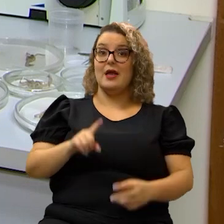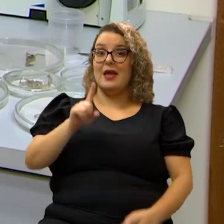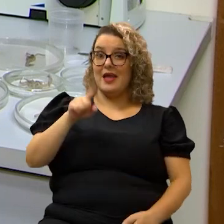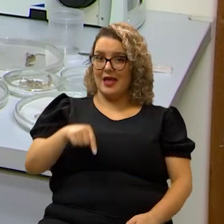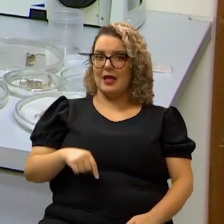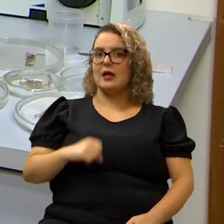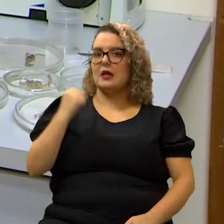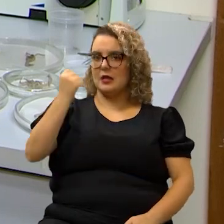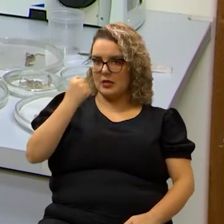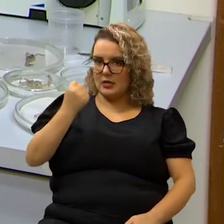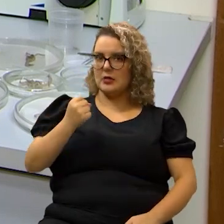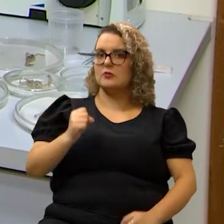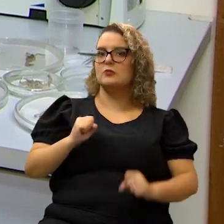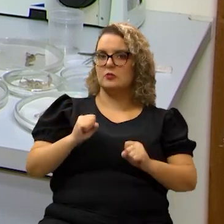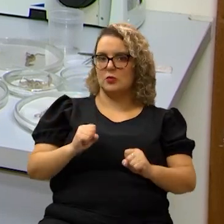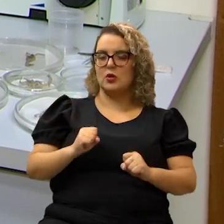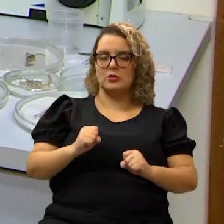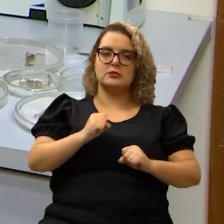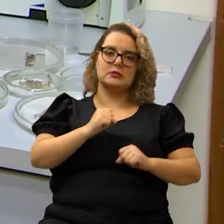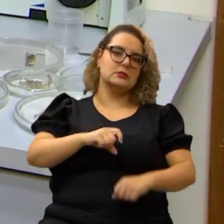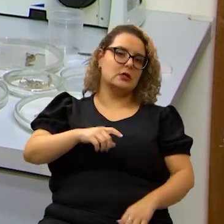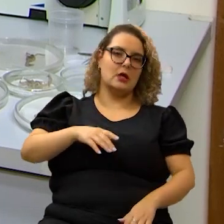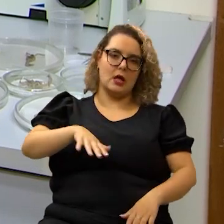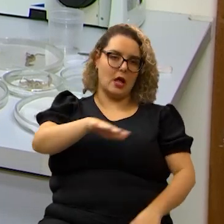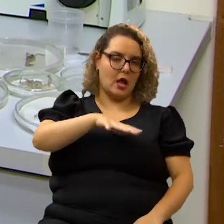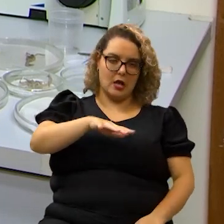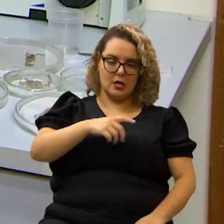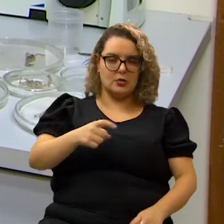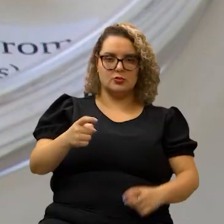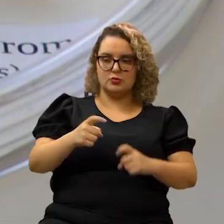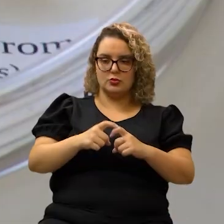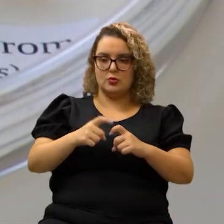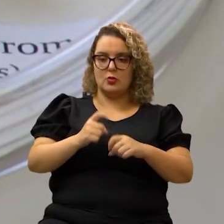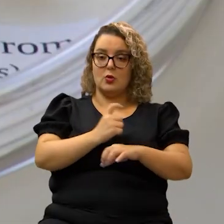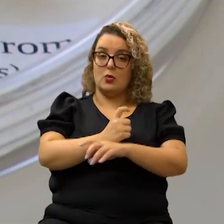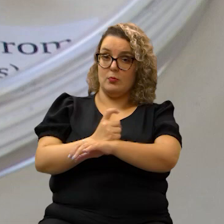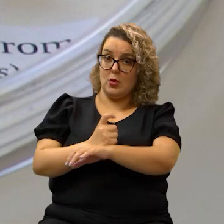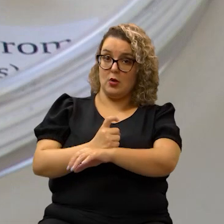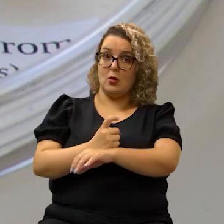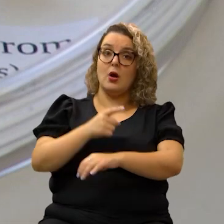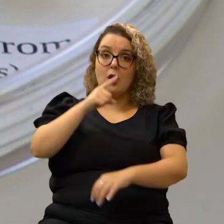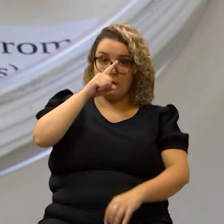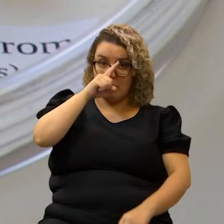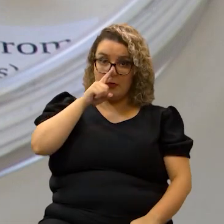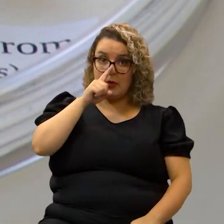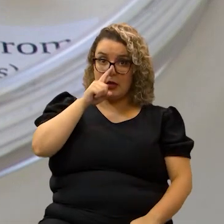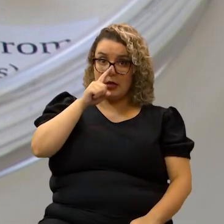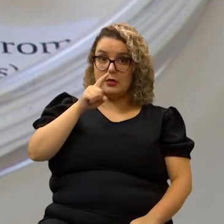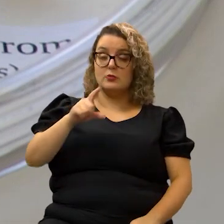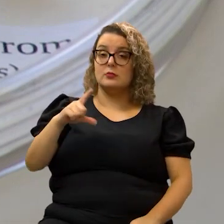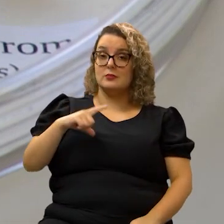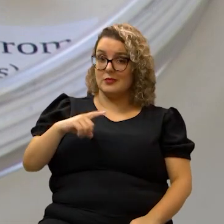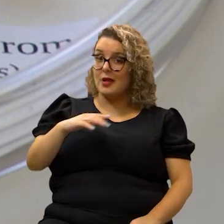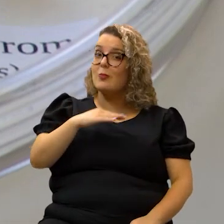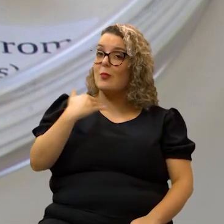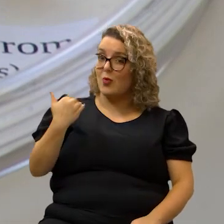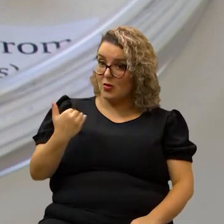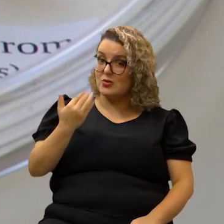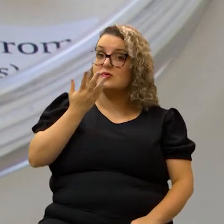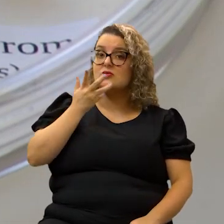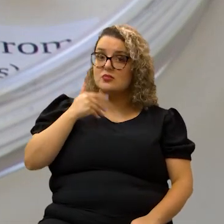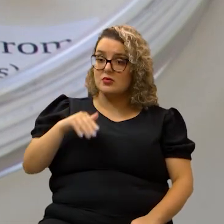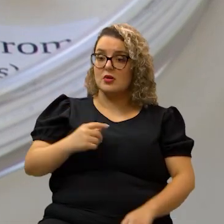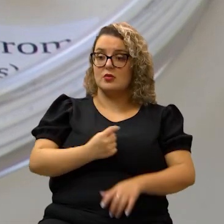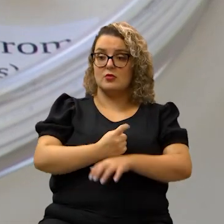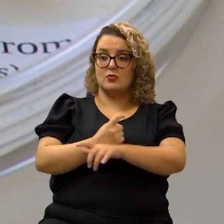médico, porém o amarelo, que é o que vem causando mais problemas, inclusive causa óbitos, né, em crianças, e o